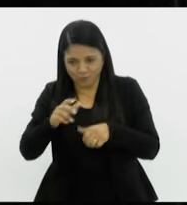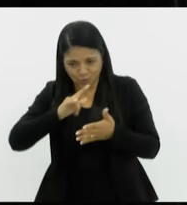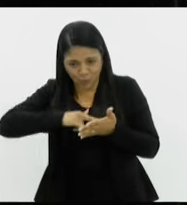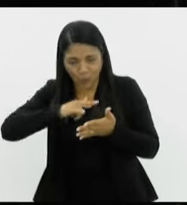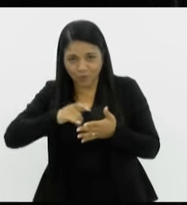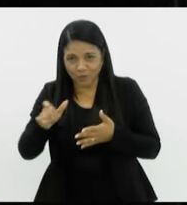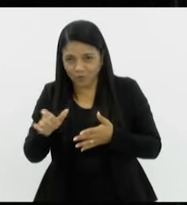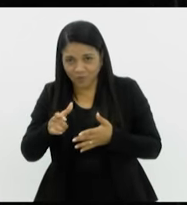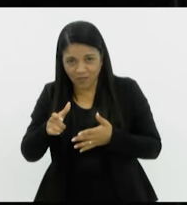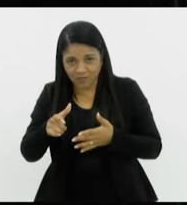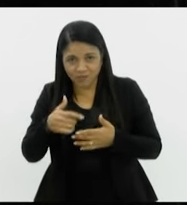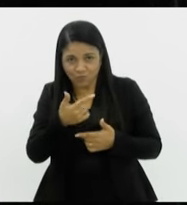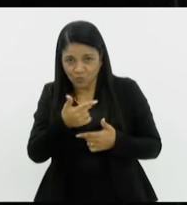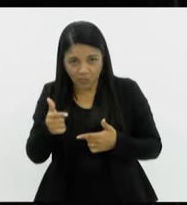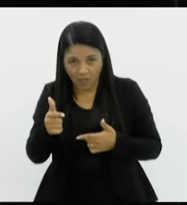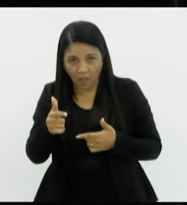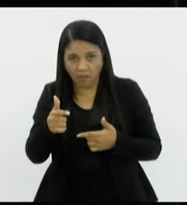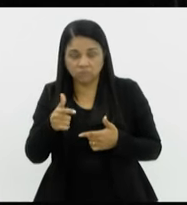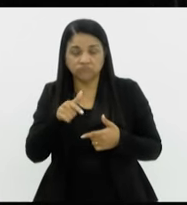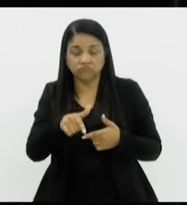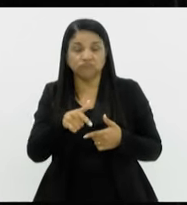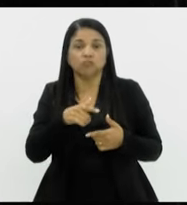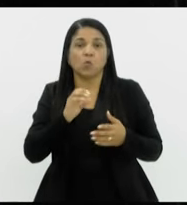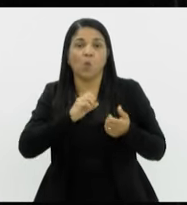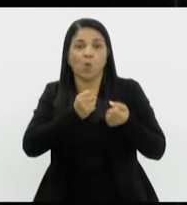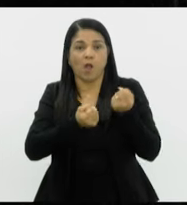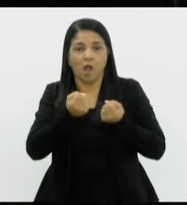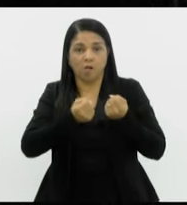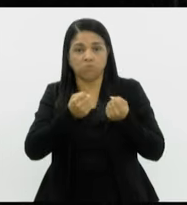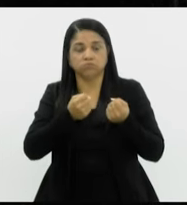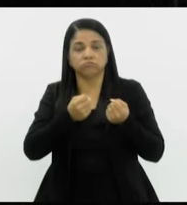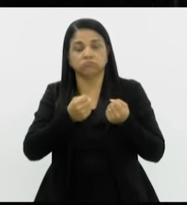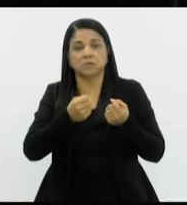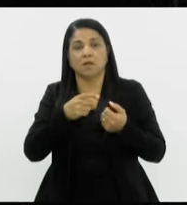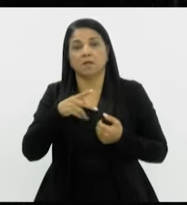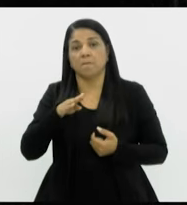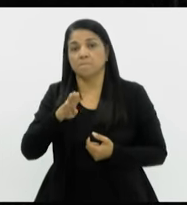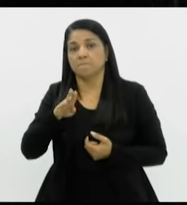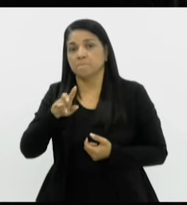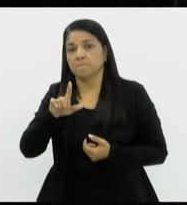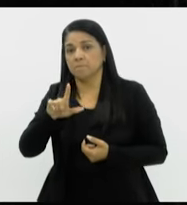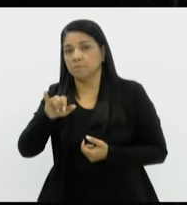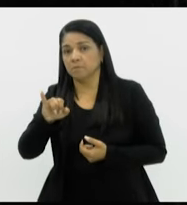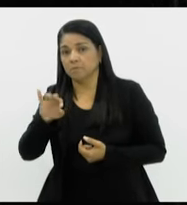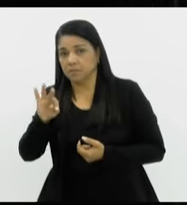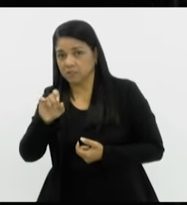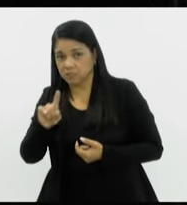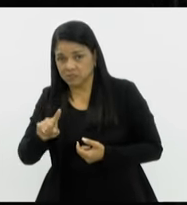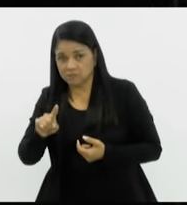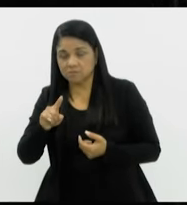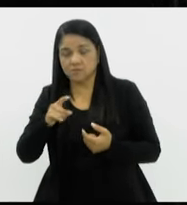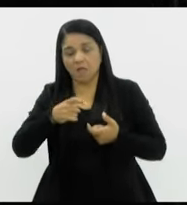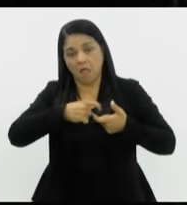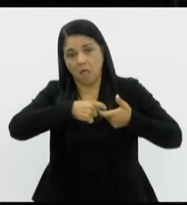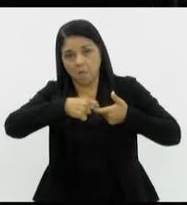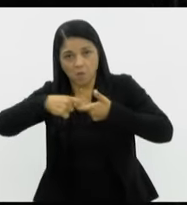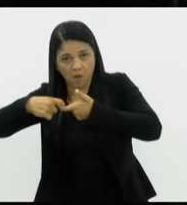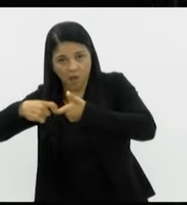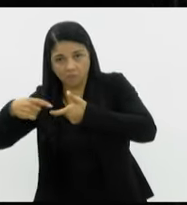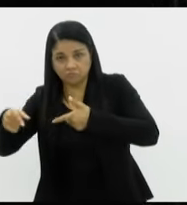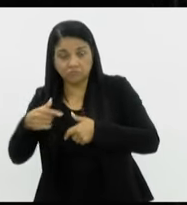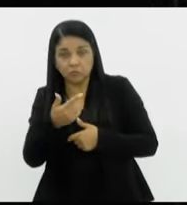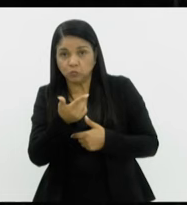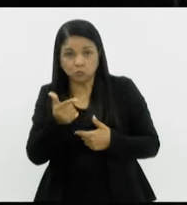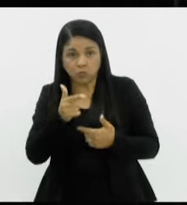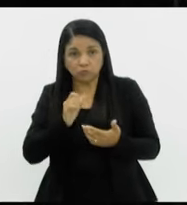Seu carro na Blitz é apreendido, é rebocado para o depósito. Se ele não tem dinheiro para